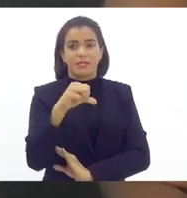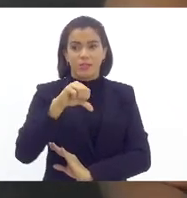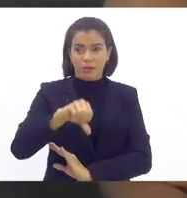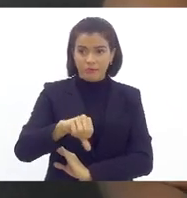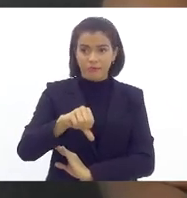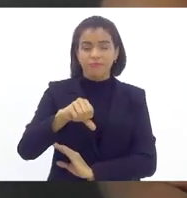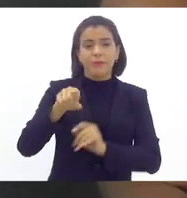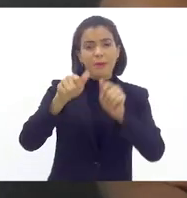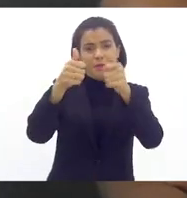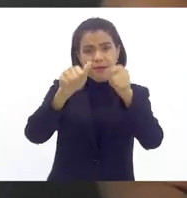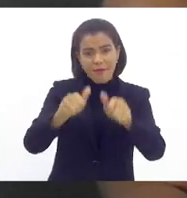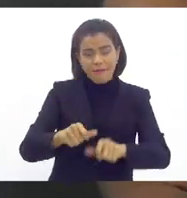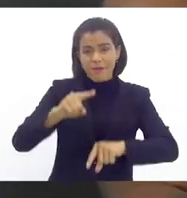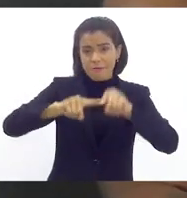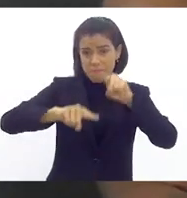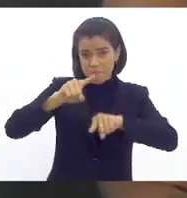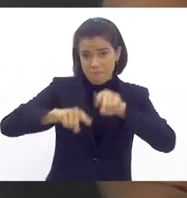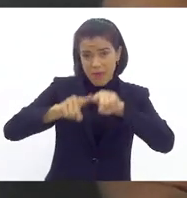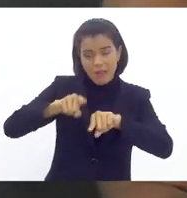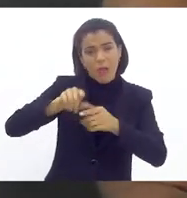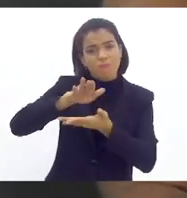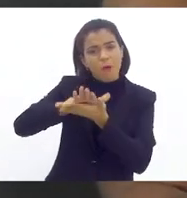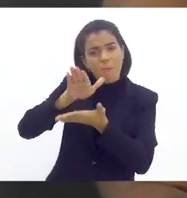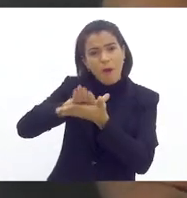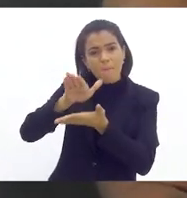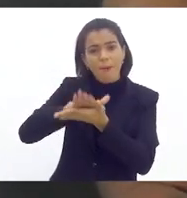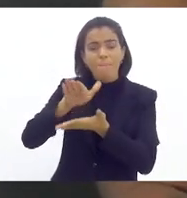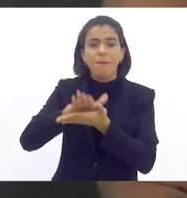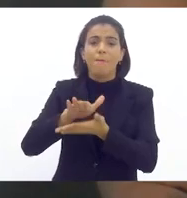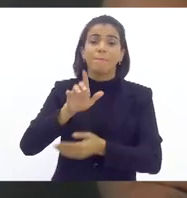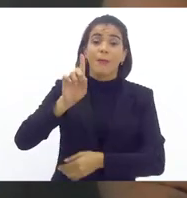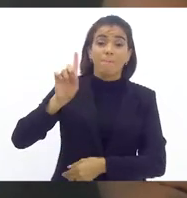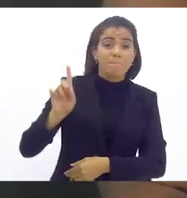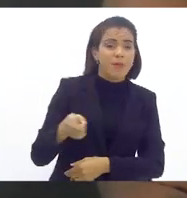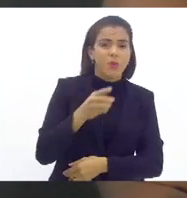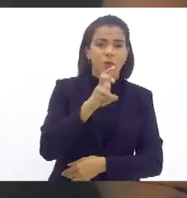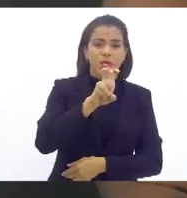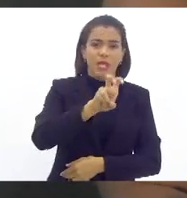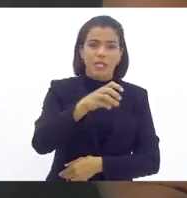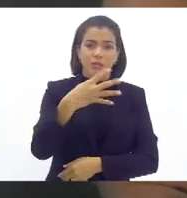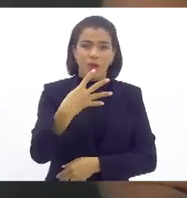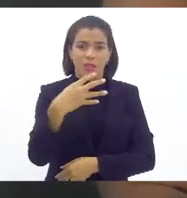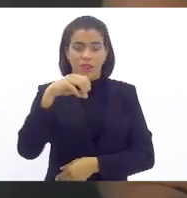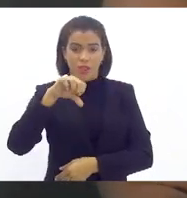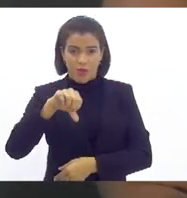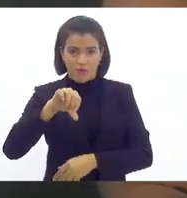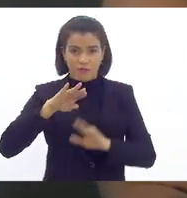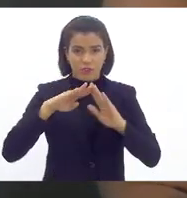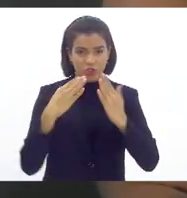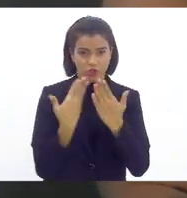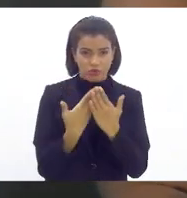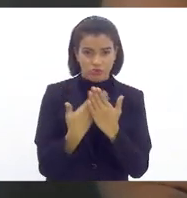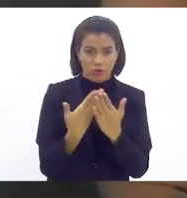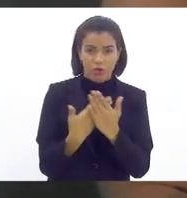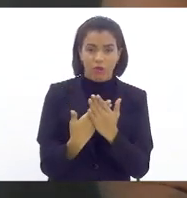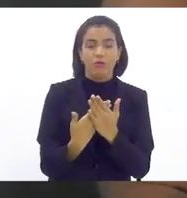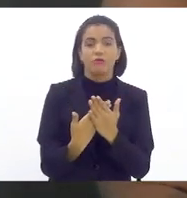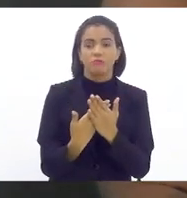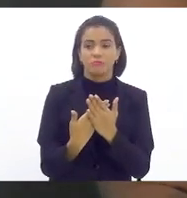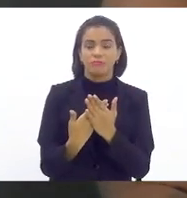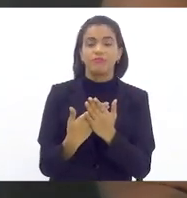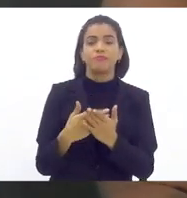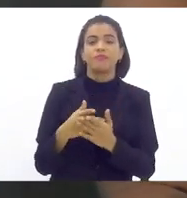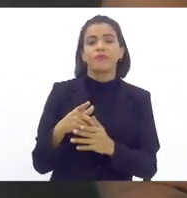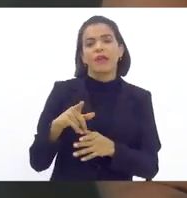revisão dos materiais que vão para toda a rede, para as 1.549 escolas, então, nós fazemos a revisão de todo o